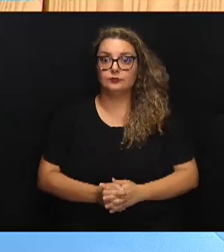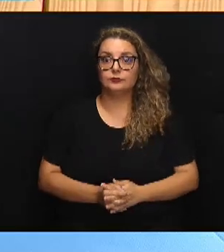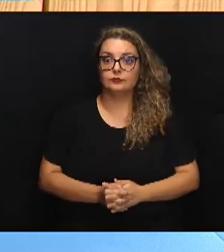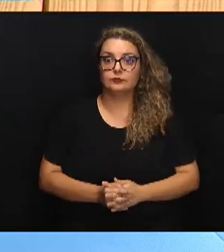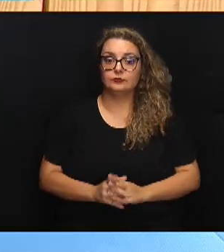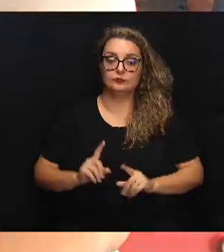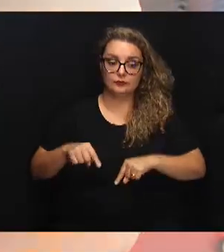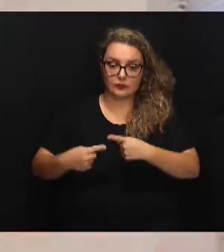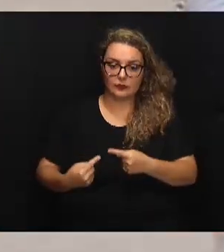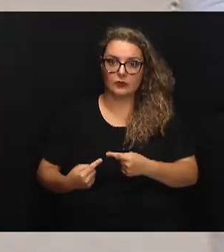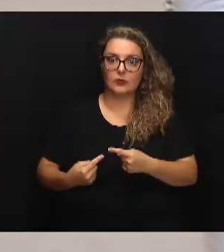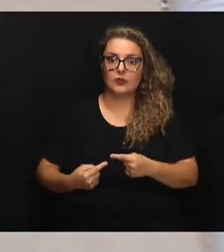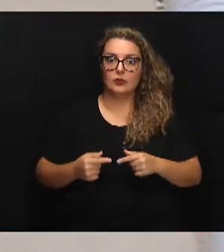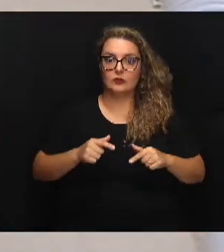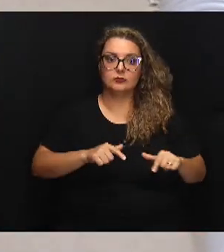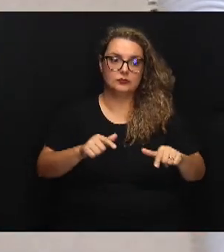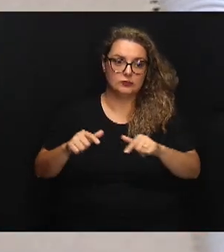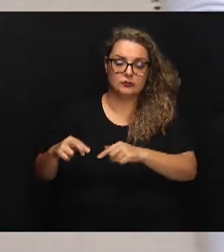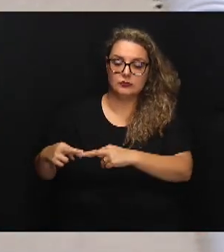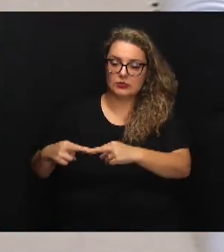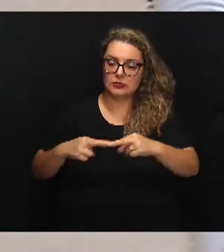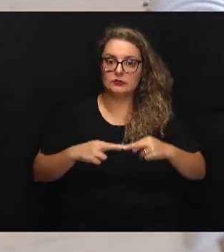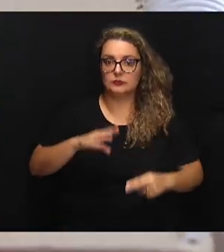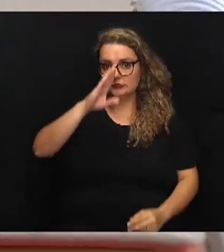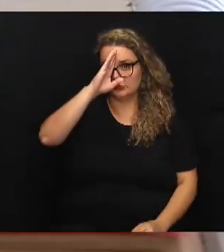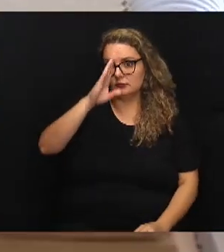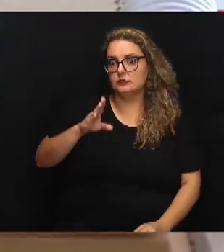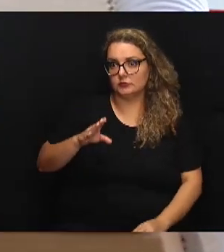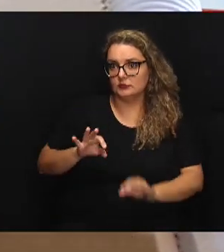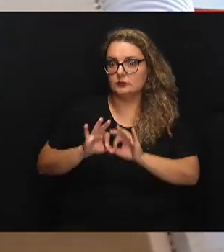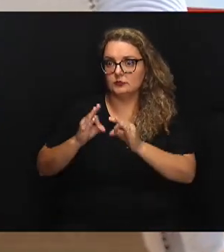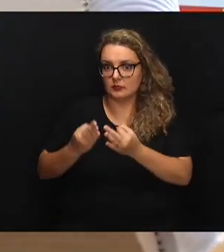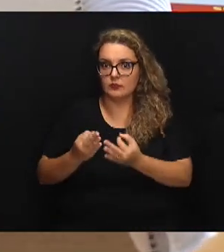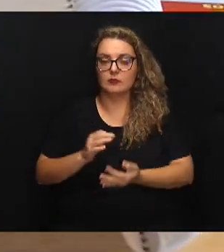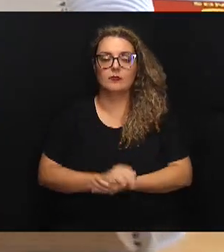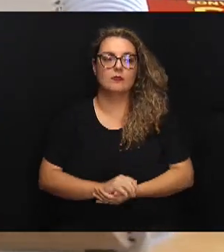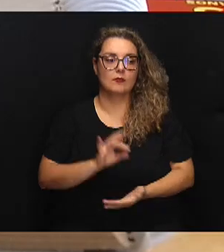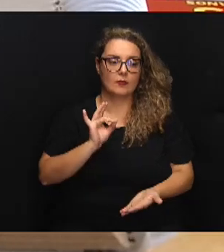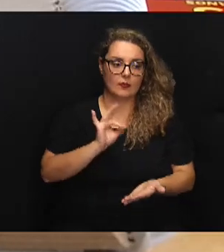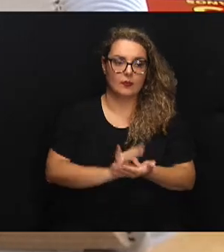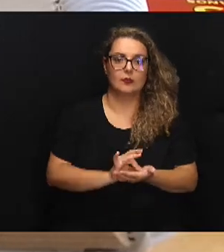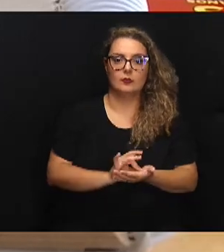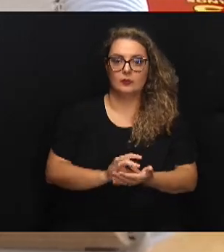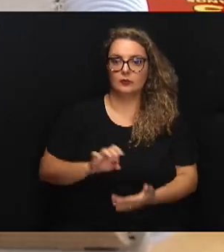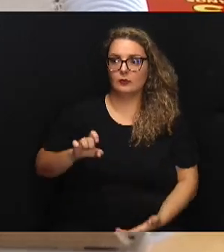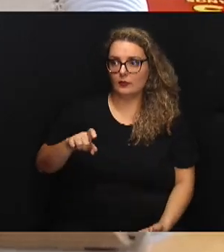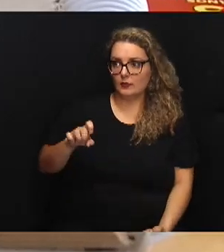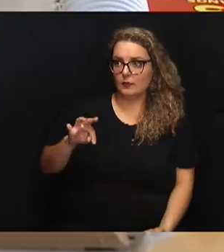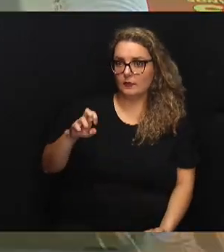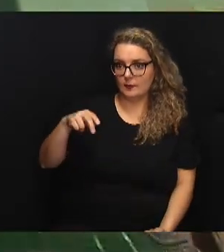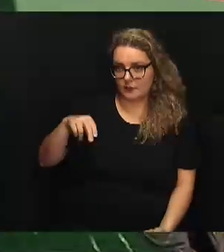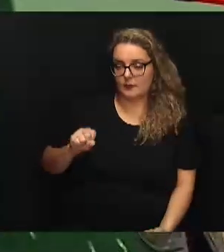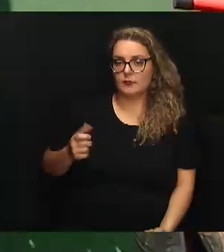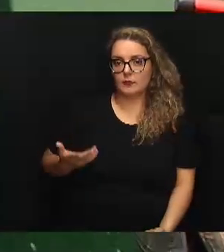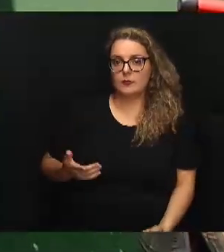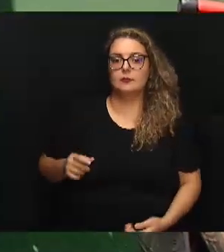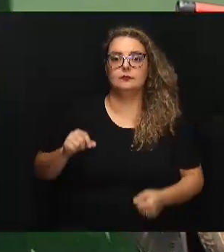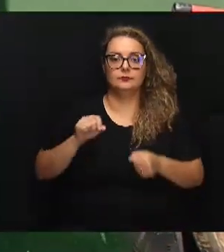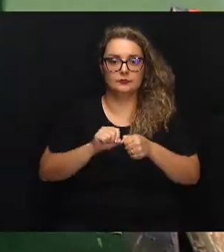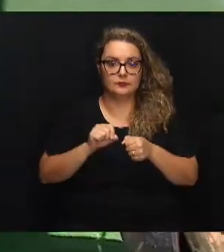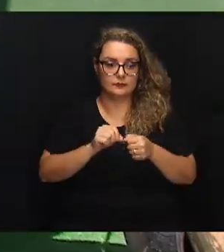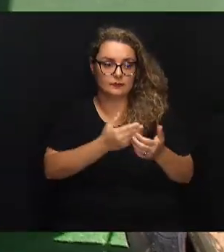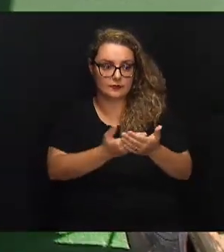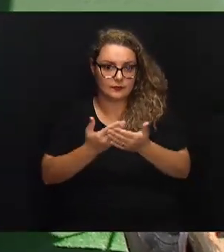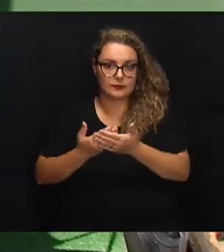outros equipamentos da rede, mas principalmente com a família de origem e a família extensa. Uhum. Então é feito esse estudo, né?